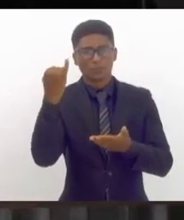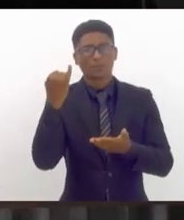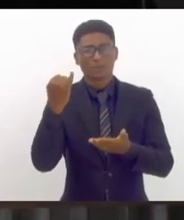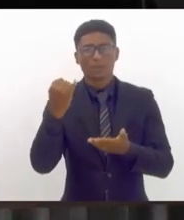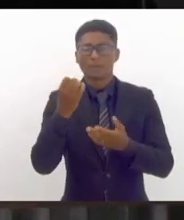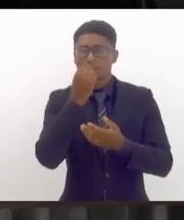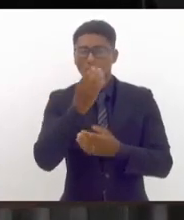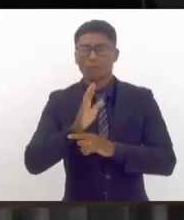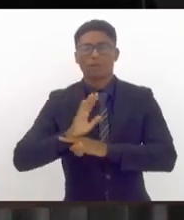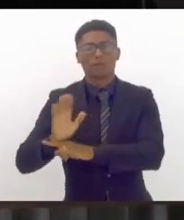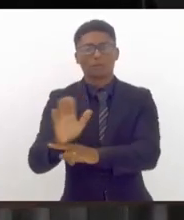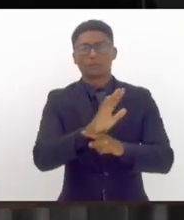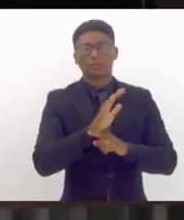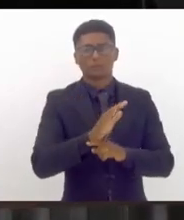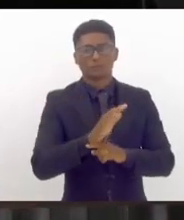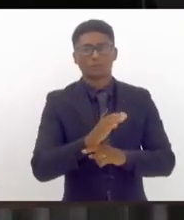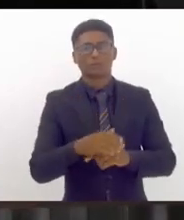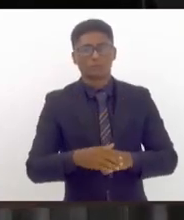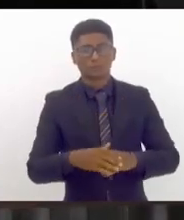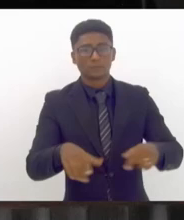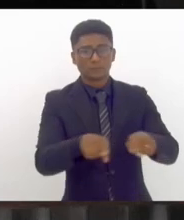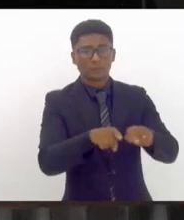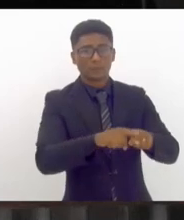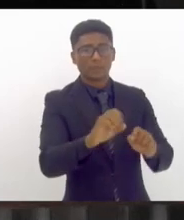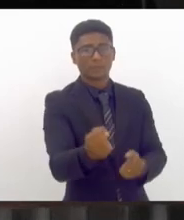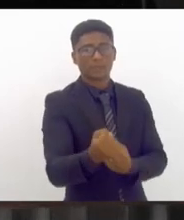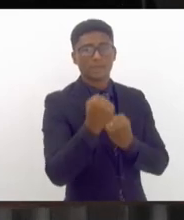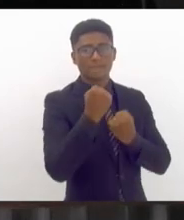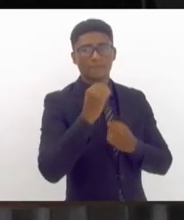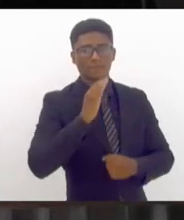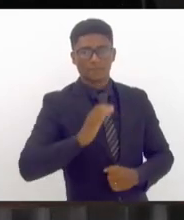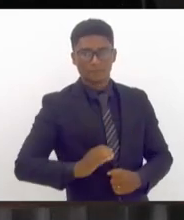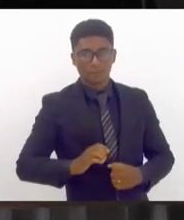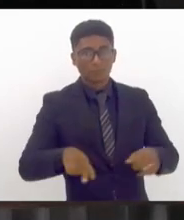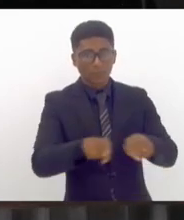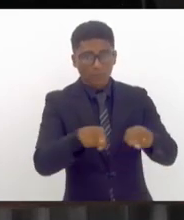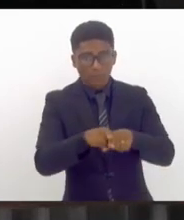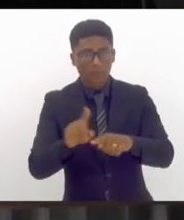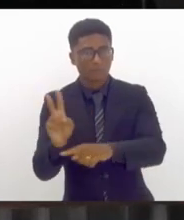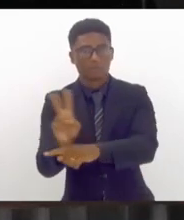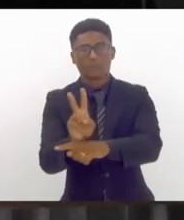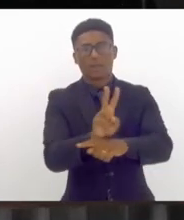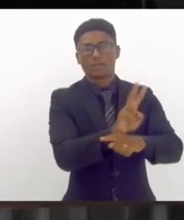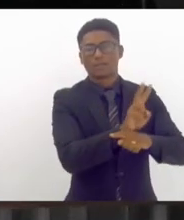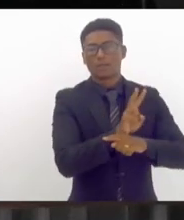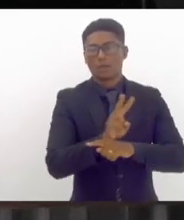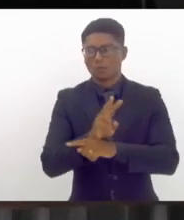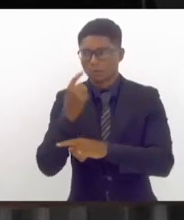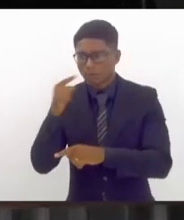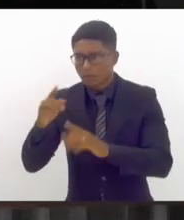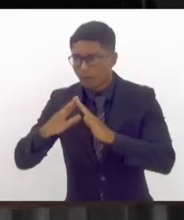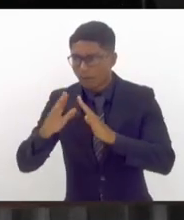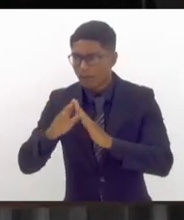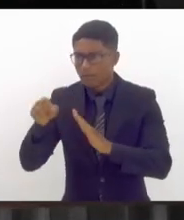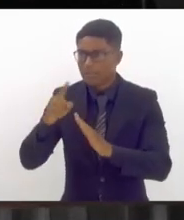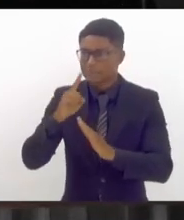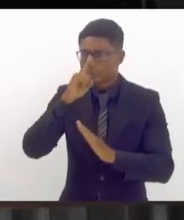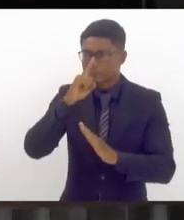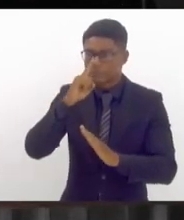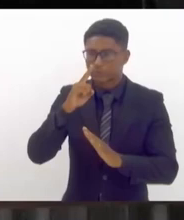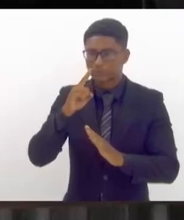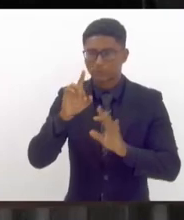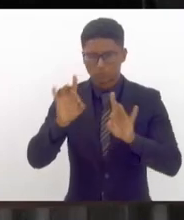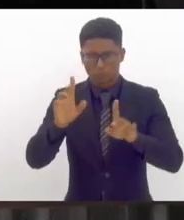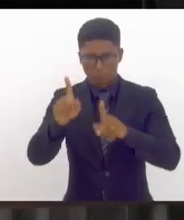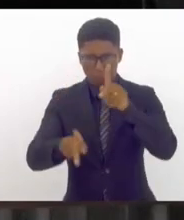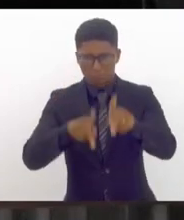da prevenção, junto de defesa civil e junto de bastante fiscalização, quanto à ocupação irregular. E aí eu não estou falando só do povo pobre,